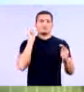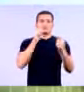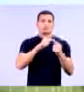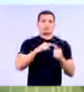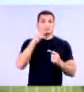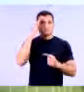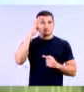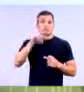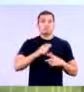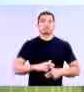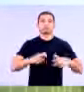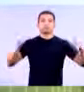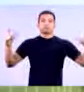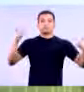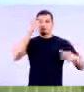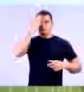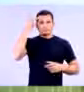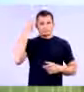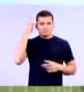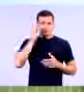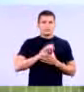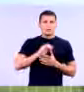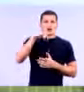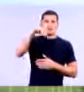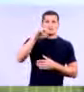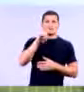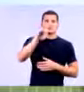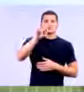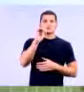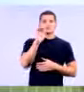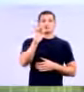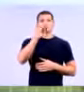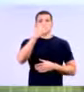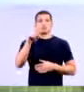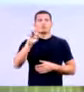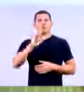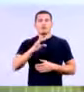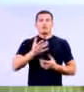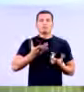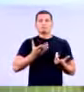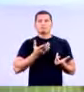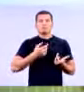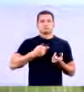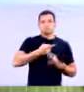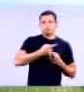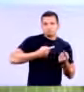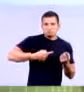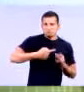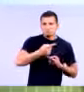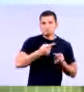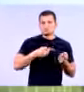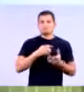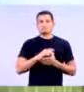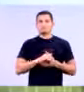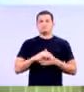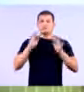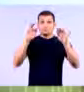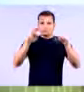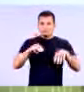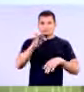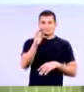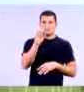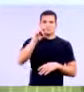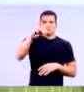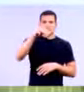Na mediação, ela era vista apenas como um recurso, como um meio. E finalmente, na